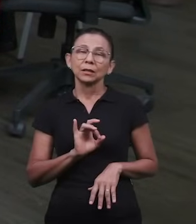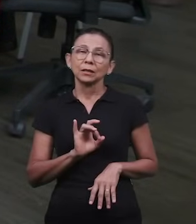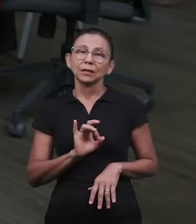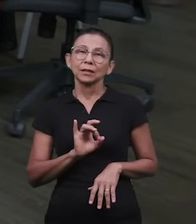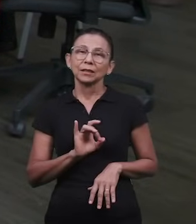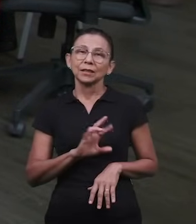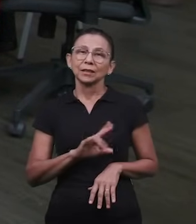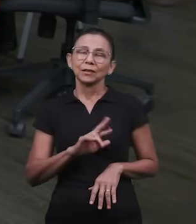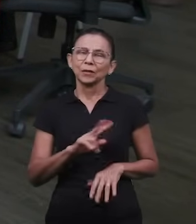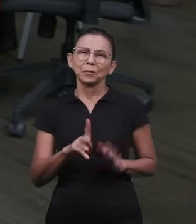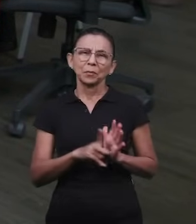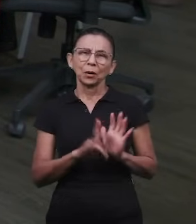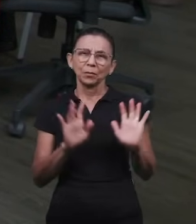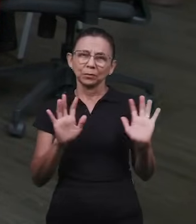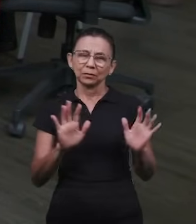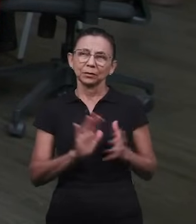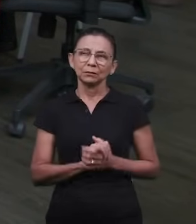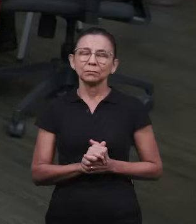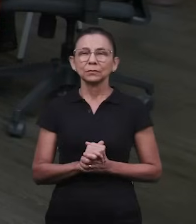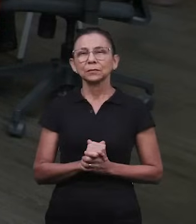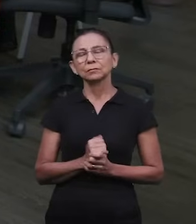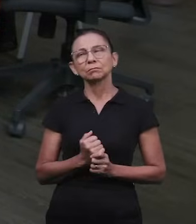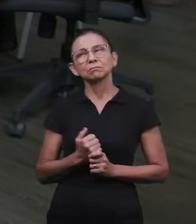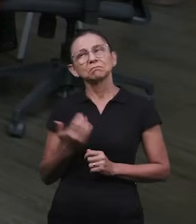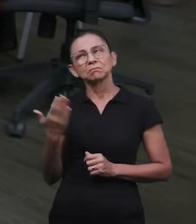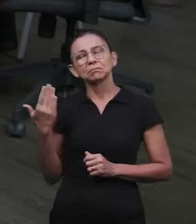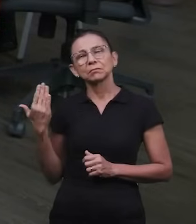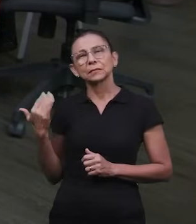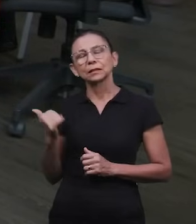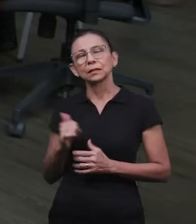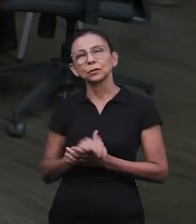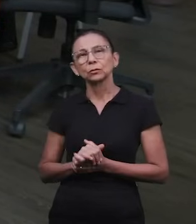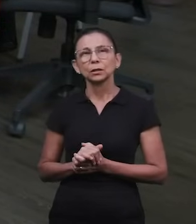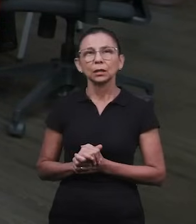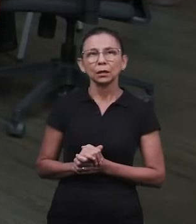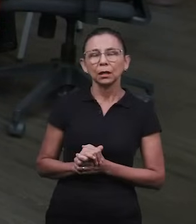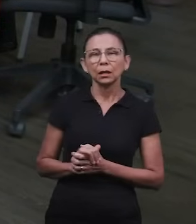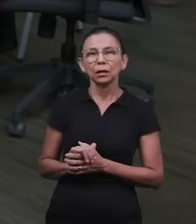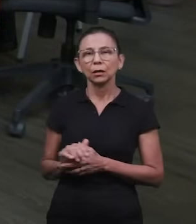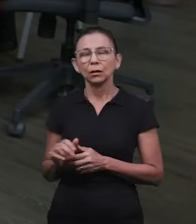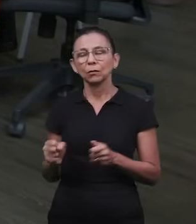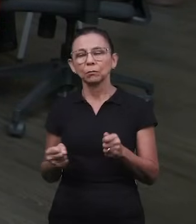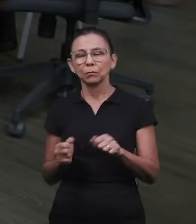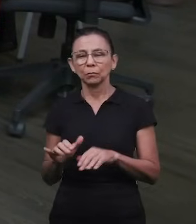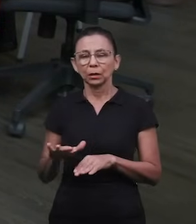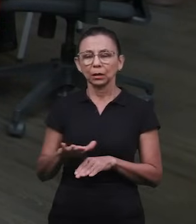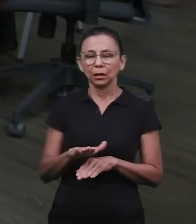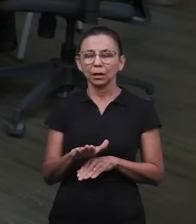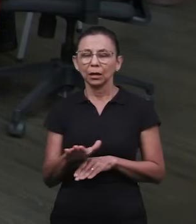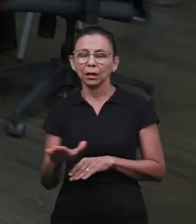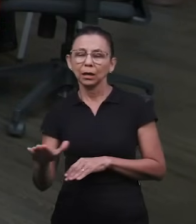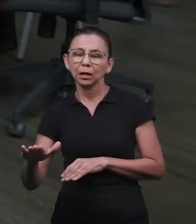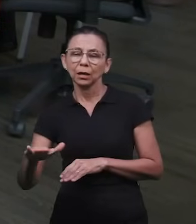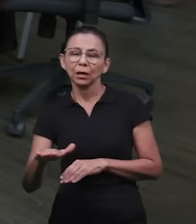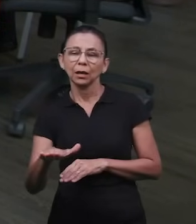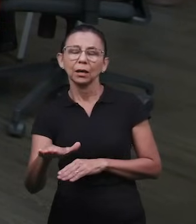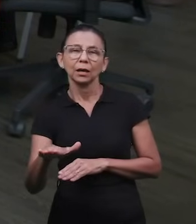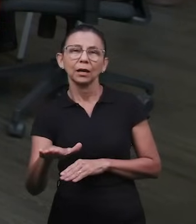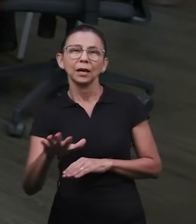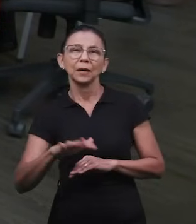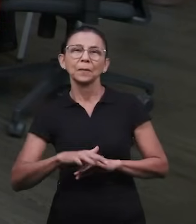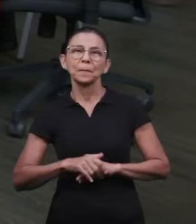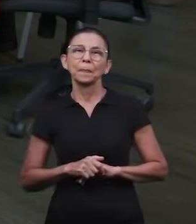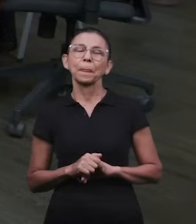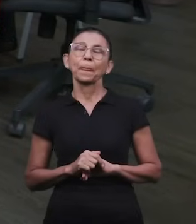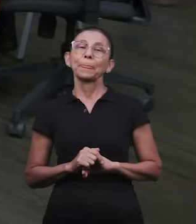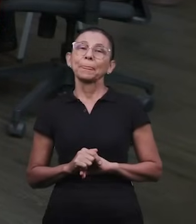o que eu fiz? Eu cheguei, estacionei o carro assim na época, entrei, no final das contas, eu participei lá das